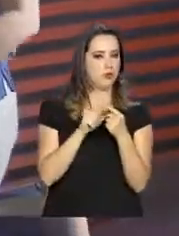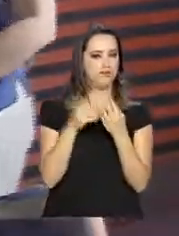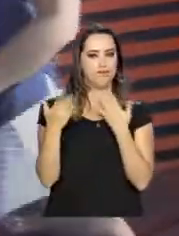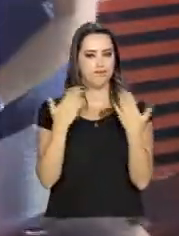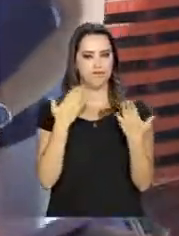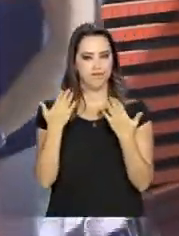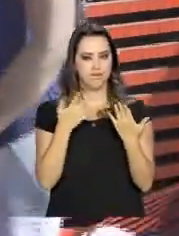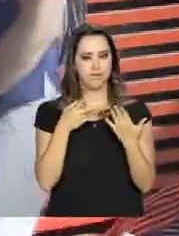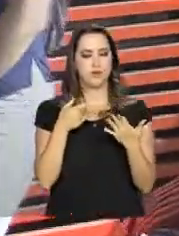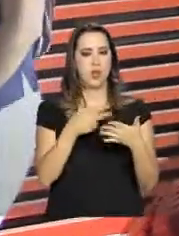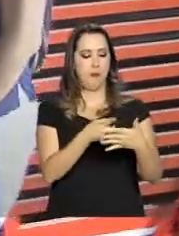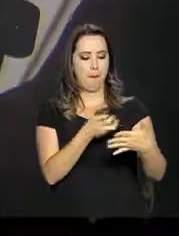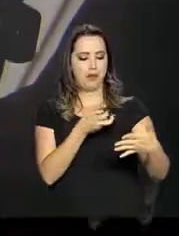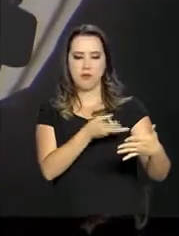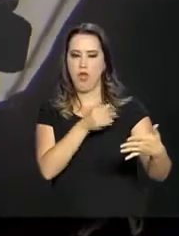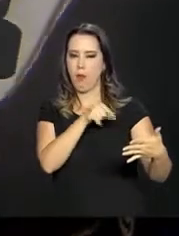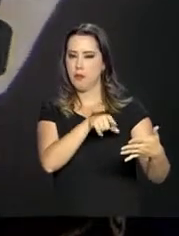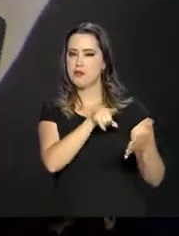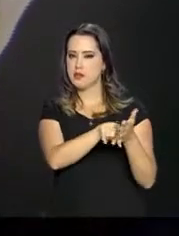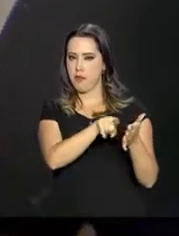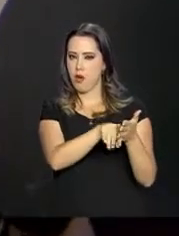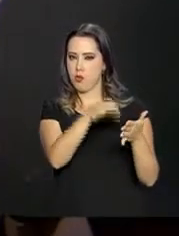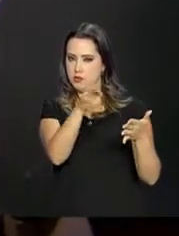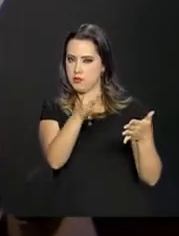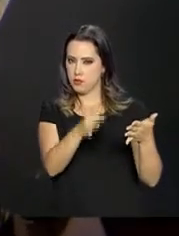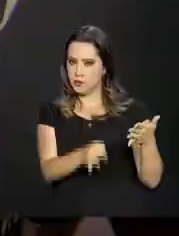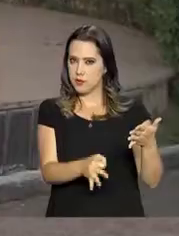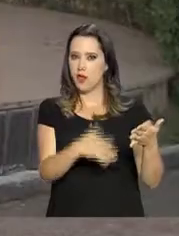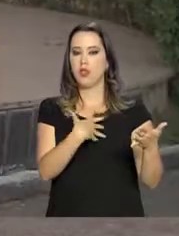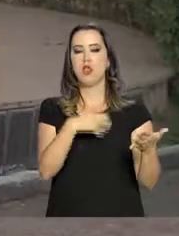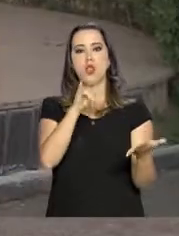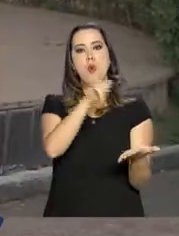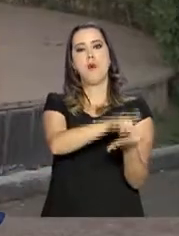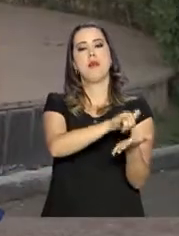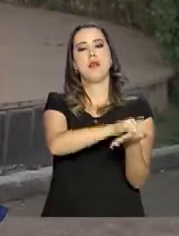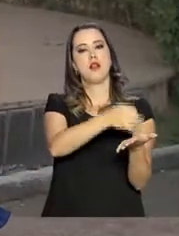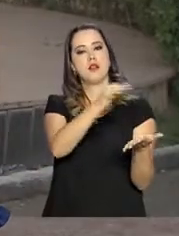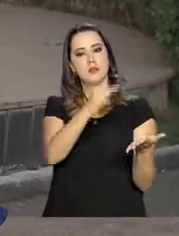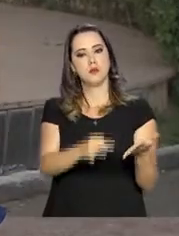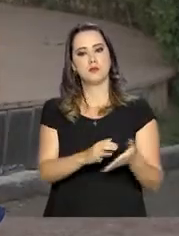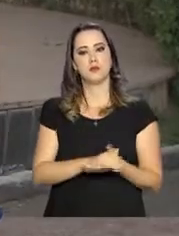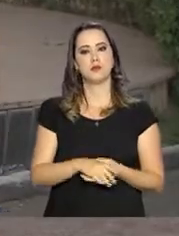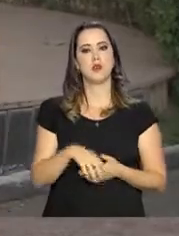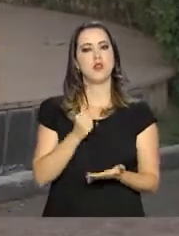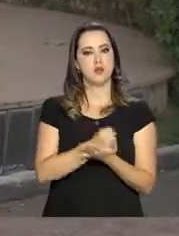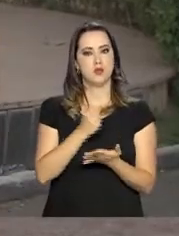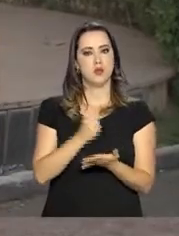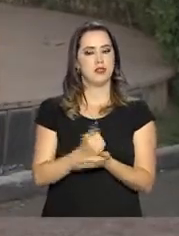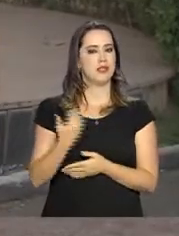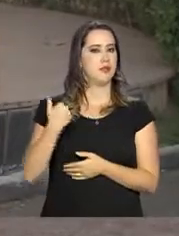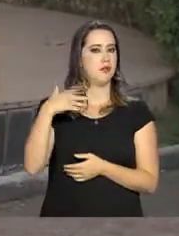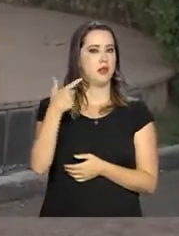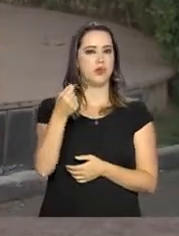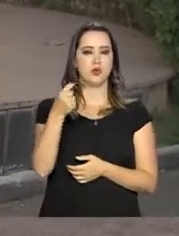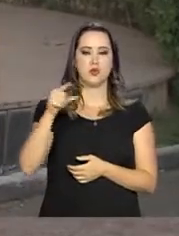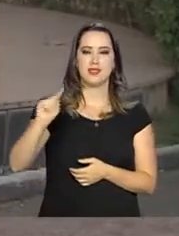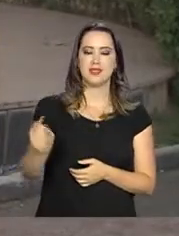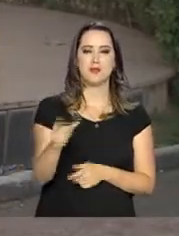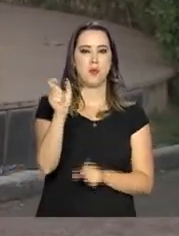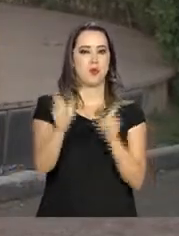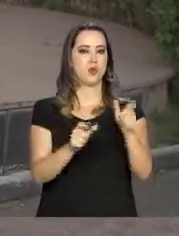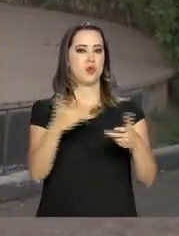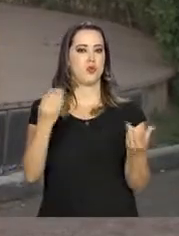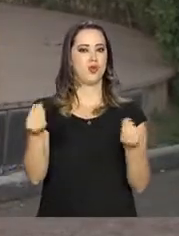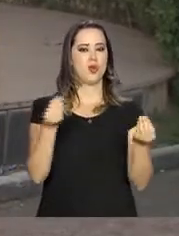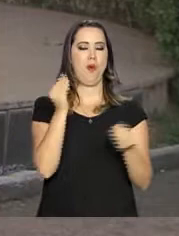avaliar aspectos do questionário e o funcionamento do aplicativo nós vamos contratar mais de 200 mil pessoas imagina com 200 mil pessoas em campo